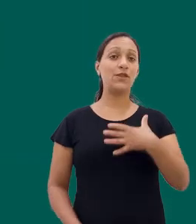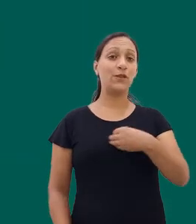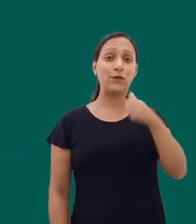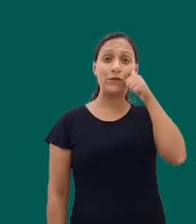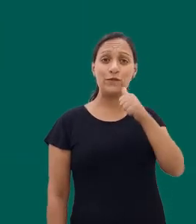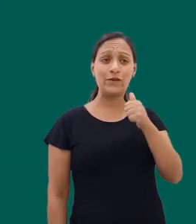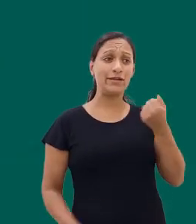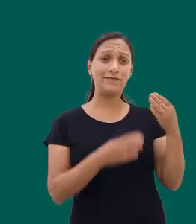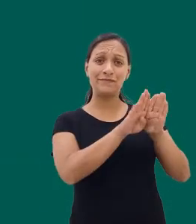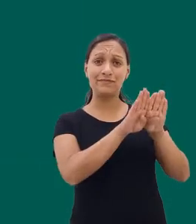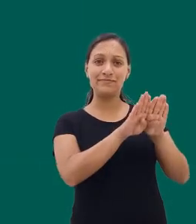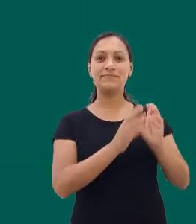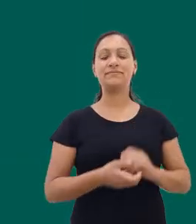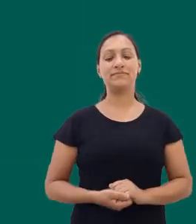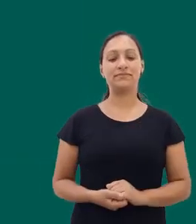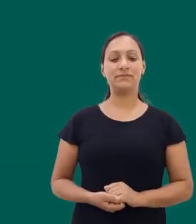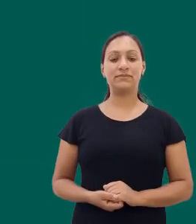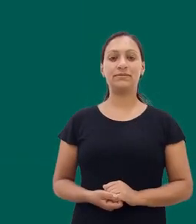Fecha aqui para mim, filha.